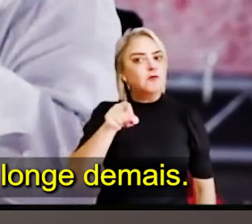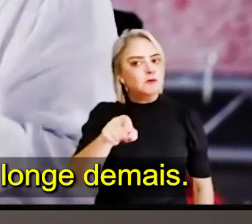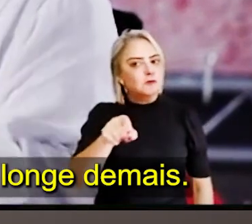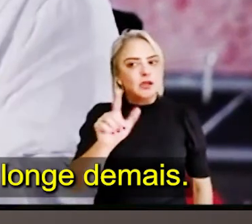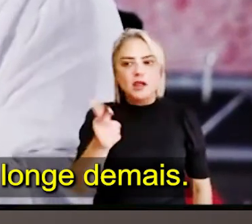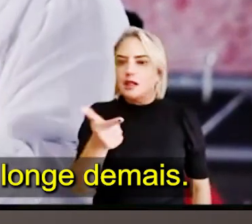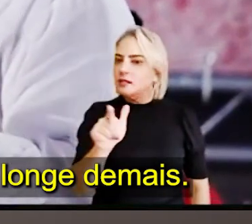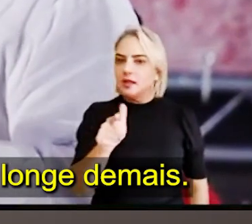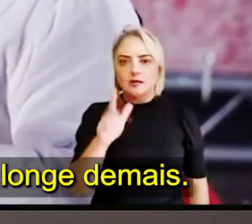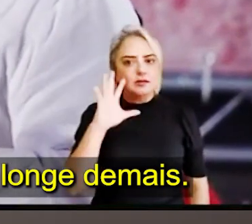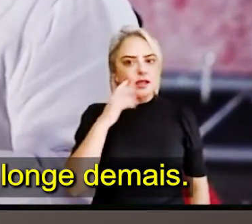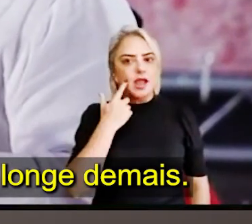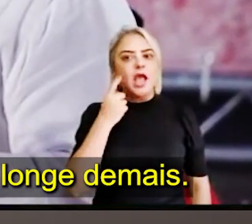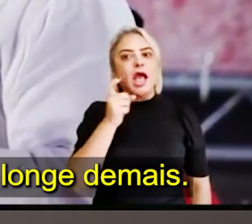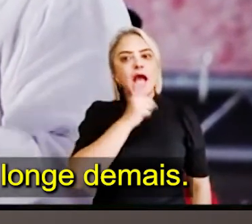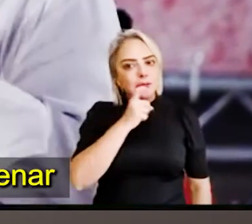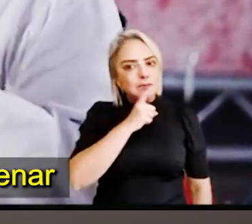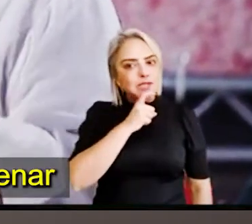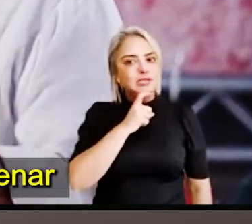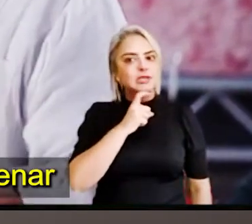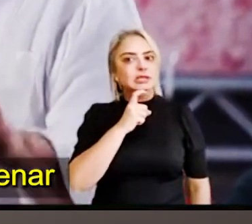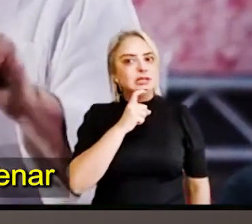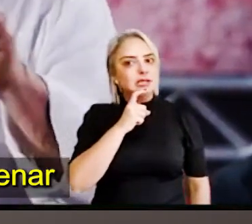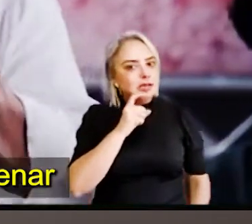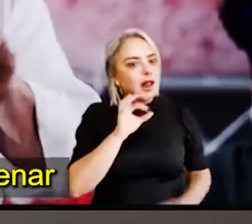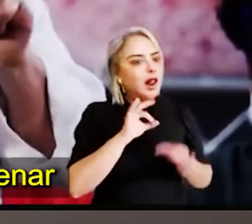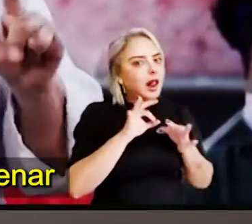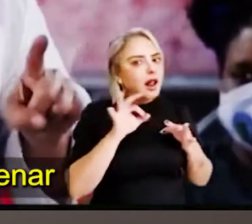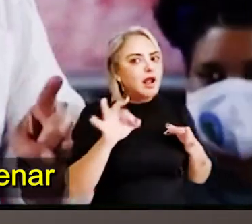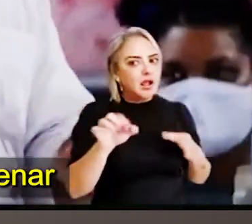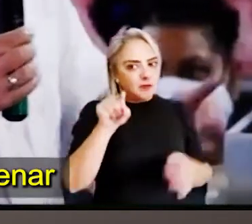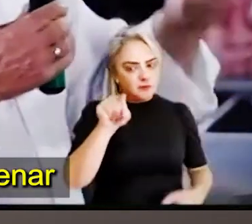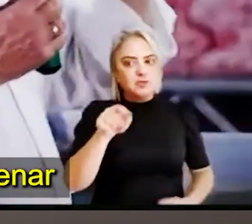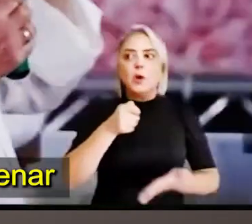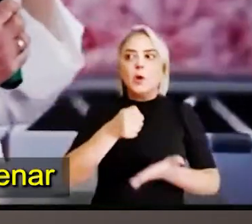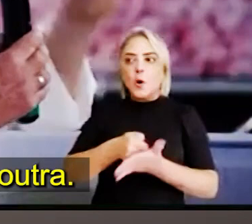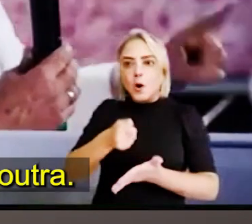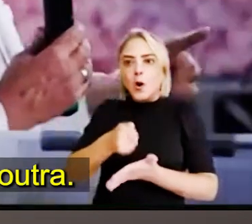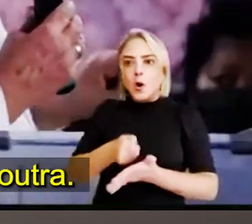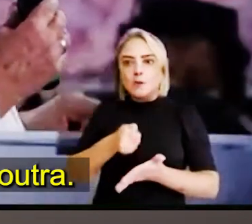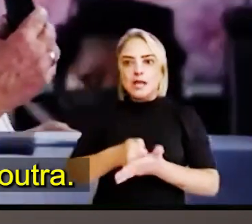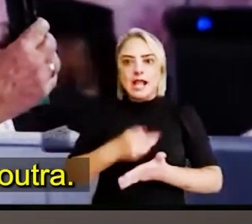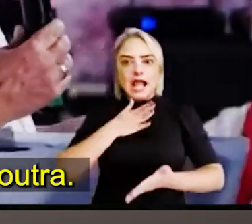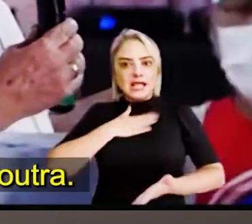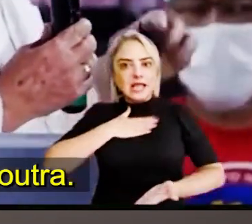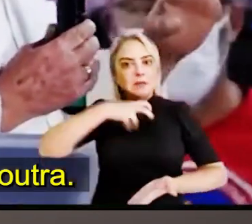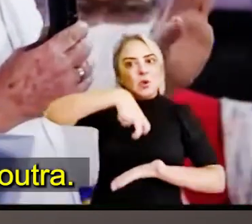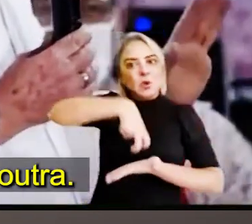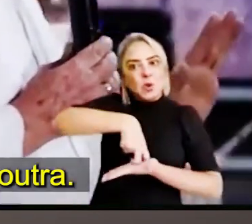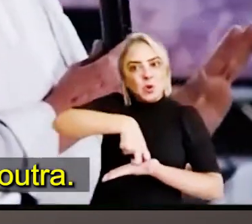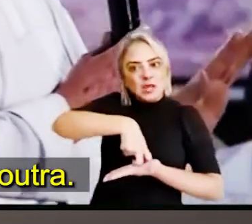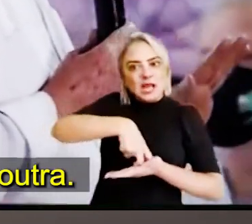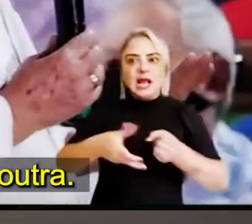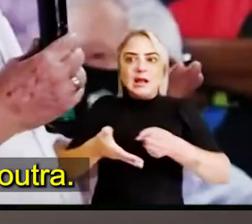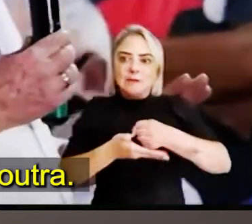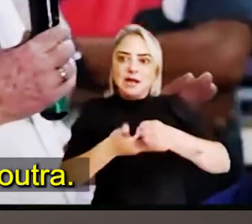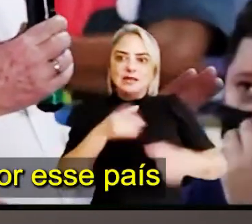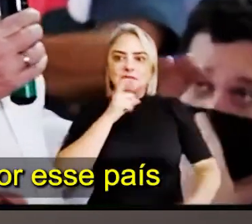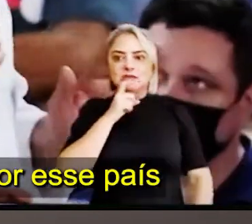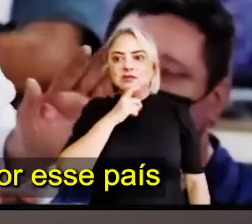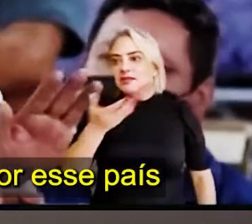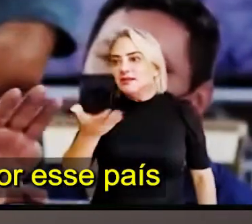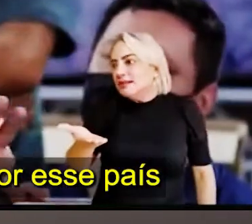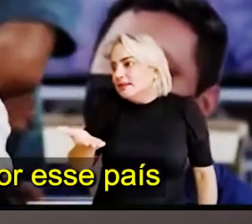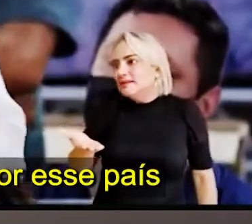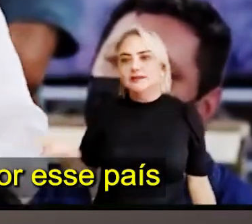porque a mentira já foi longe demais. Você vai ser obrigado a me condenar com base numa mentira, não deu outra.